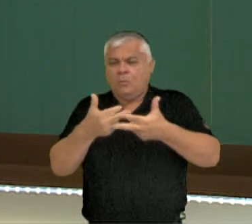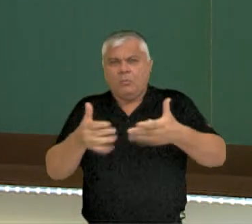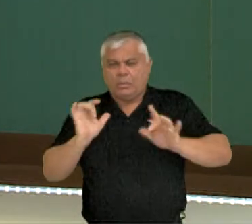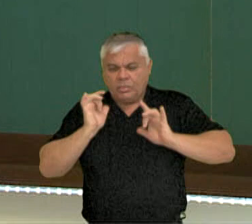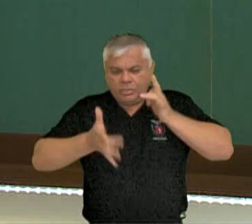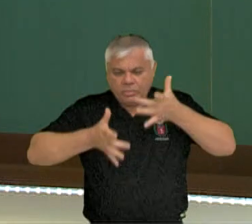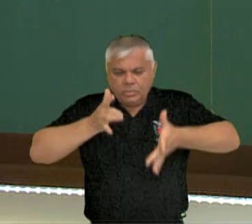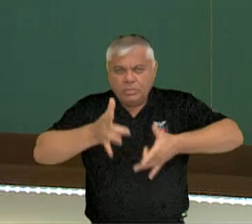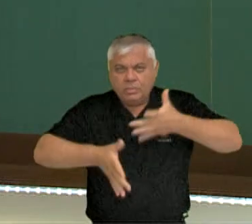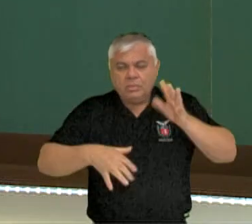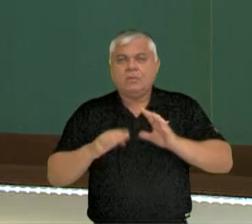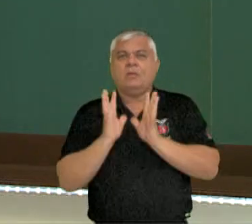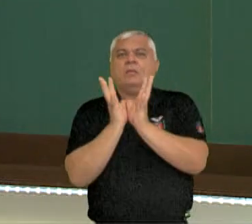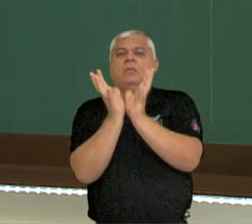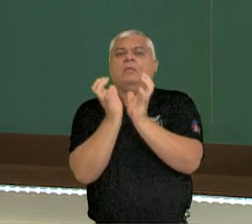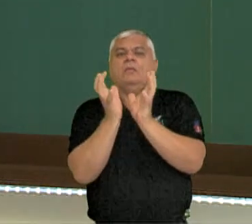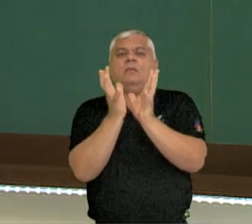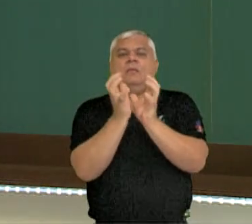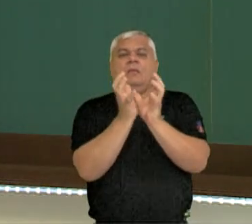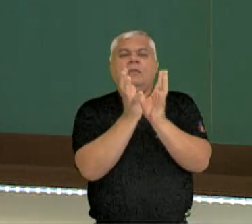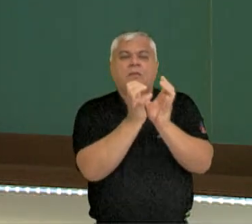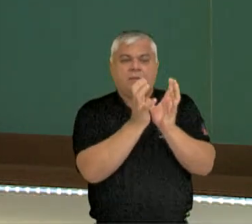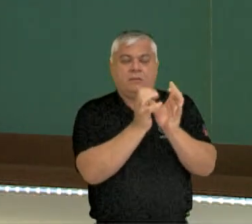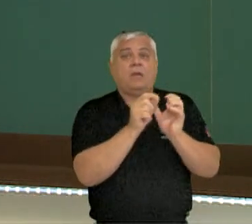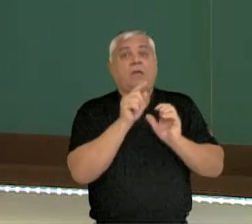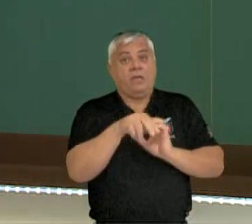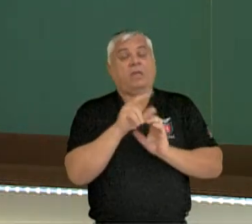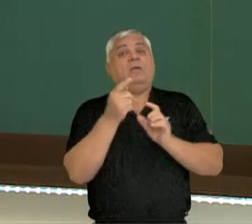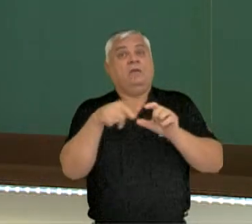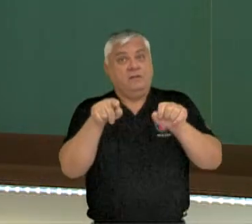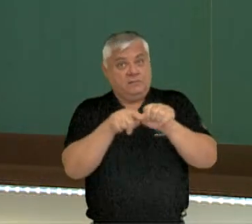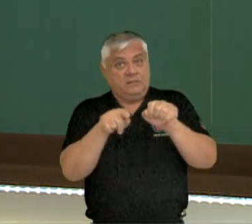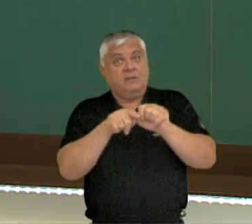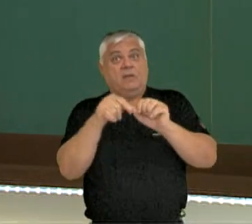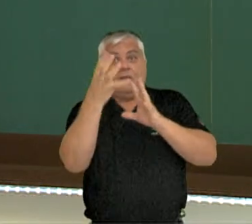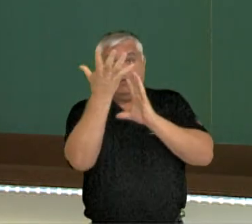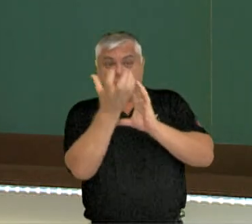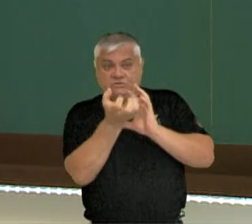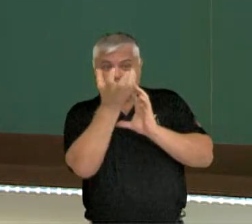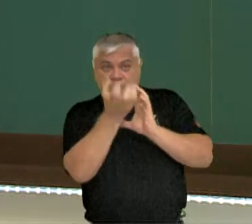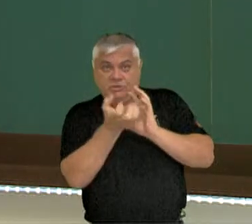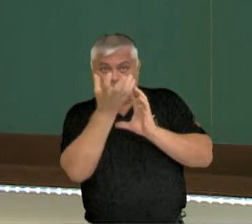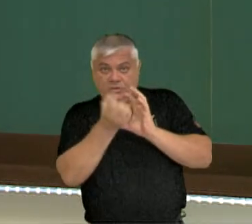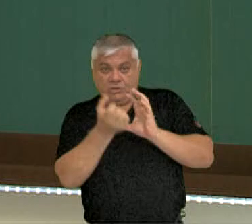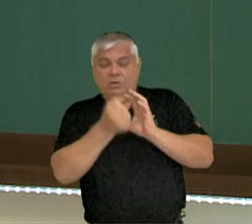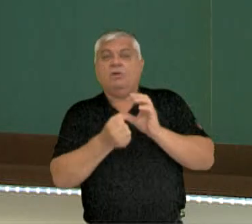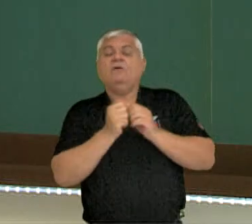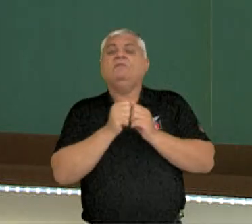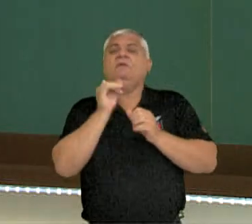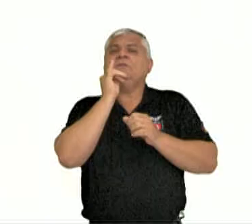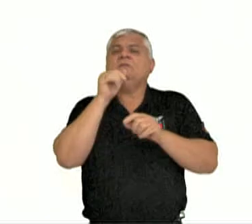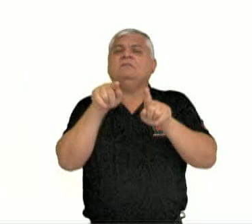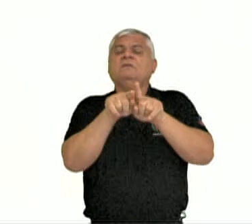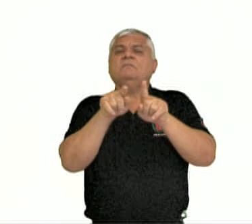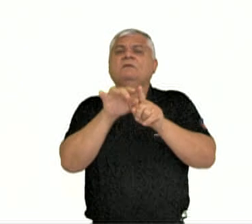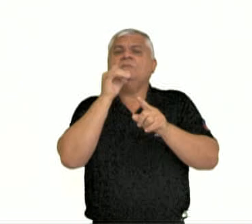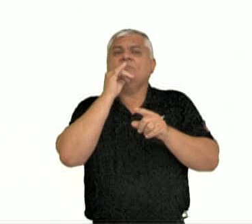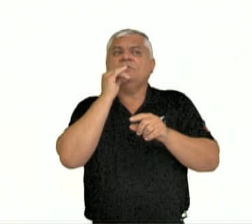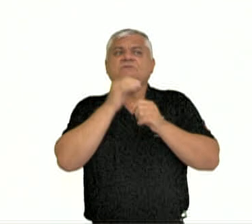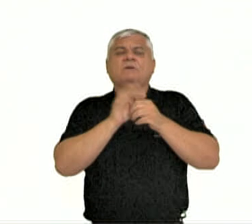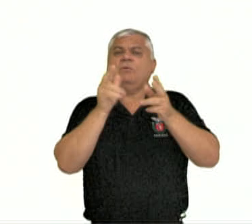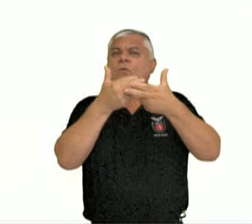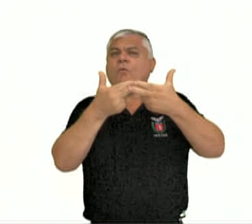que esses organismos eles são heterotróficos, né? Absorvem o alimento do ambiente externo. Ingestão de